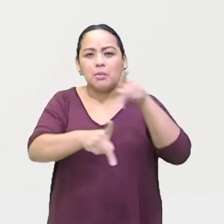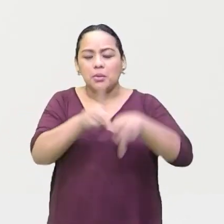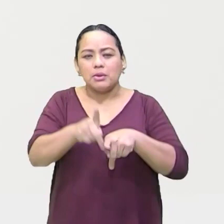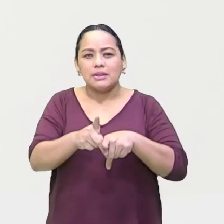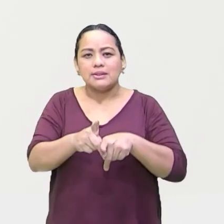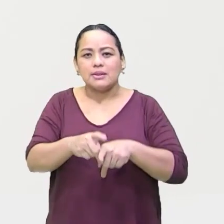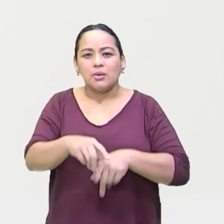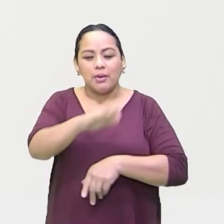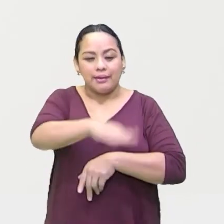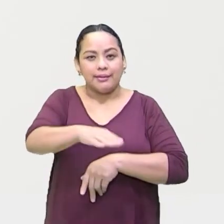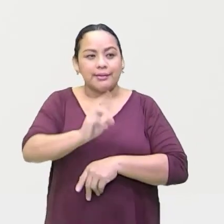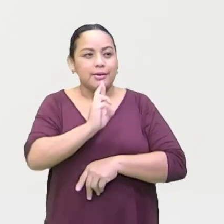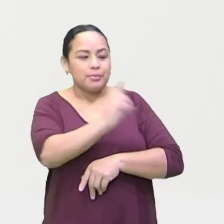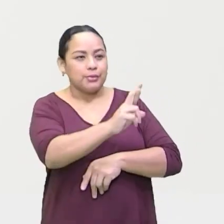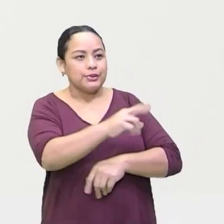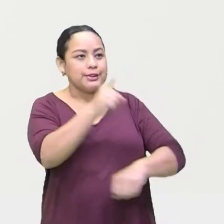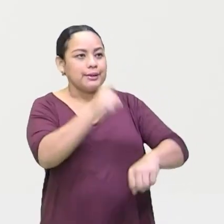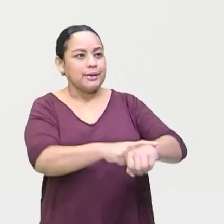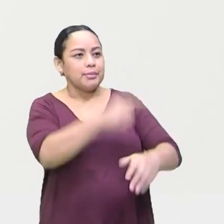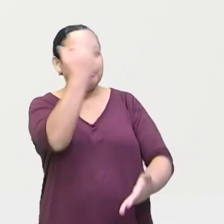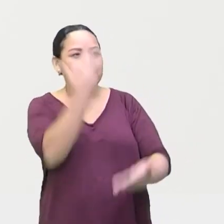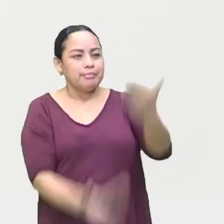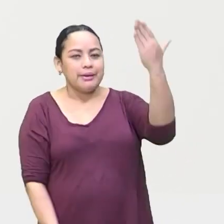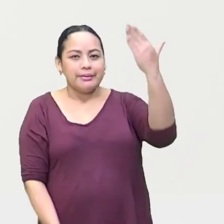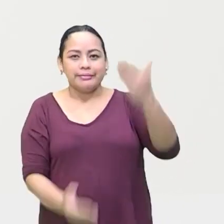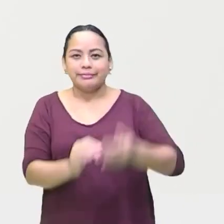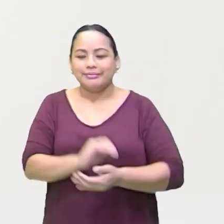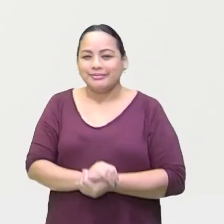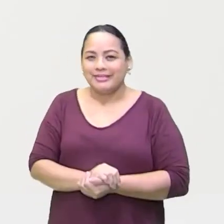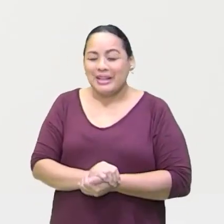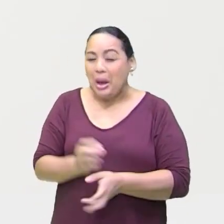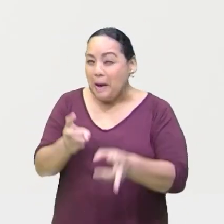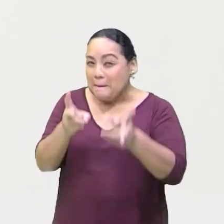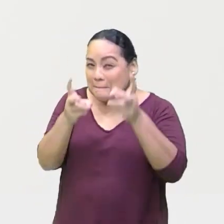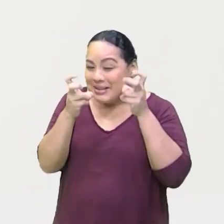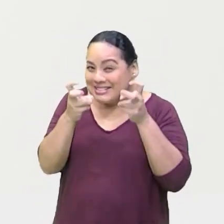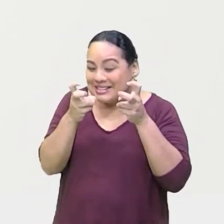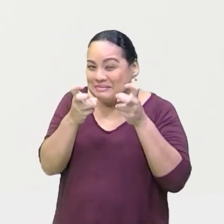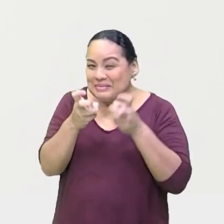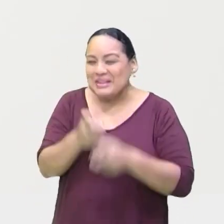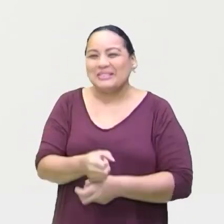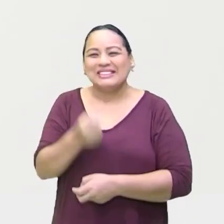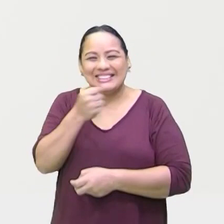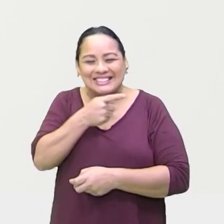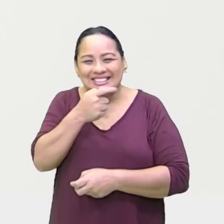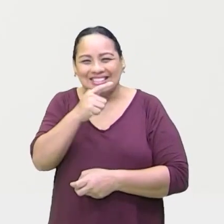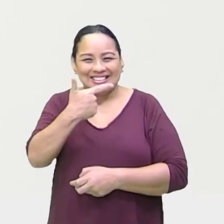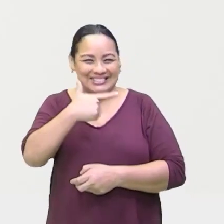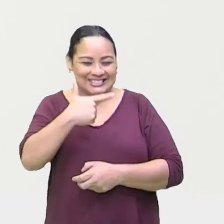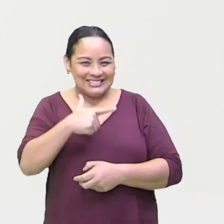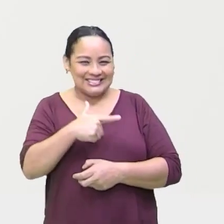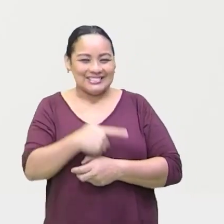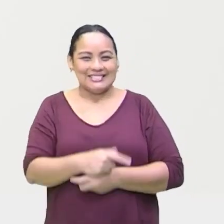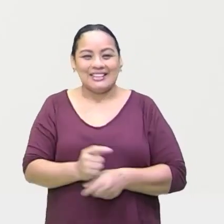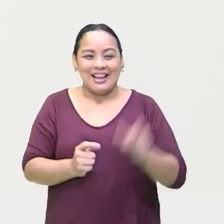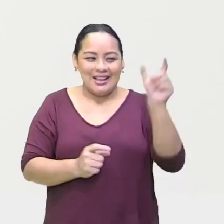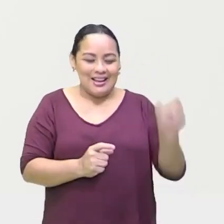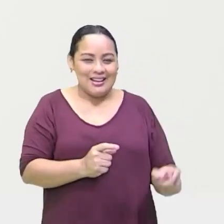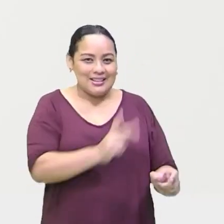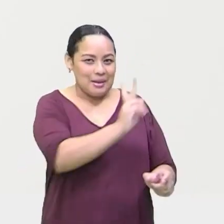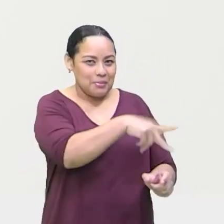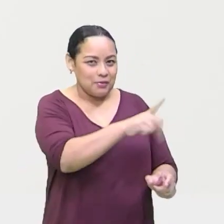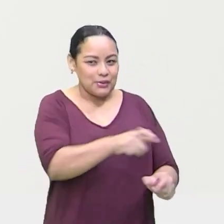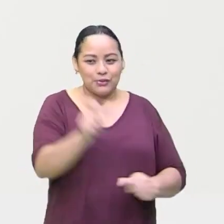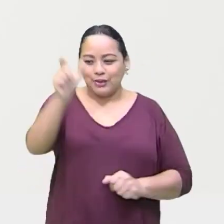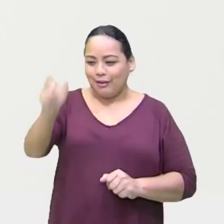Isso é tempo perdido. Tá vendo só a piadinha aí, né? Foi aí uma piadinha entre a professora,